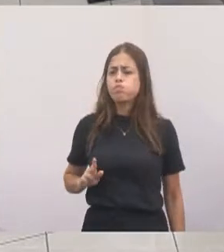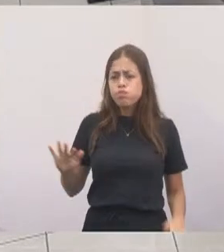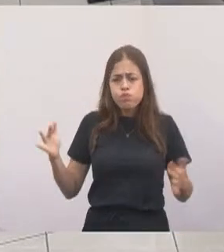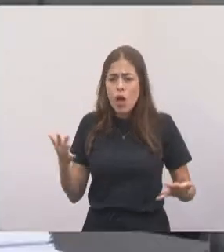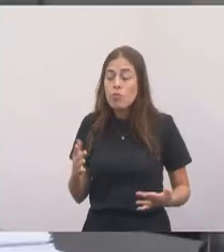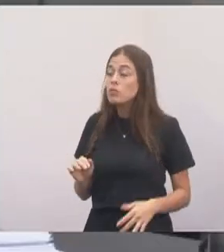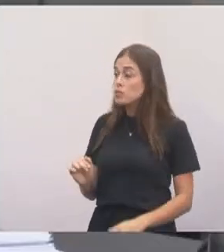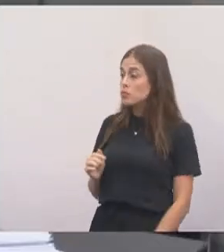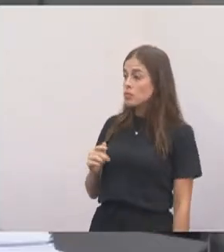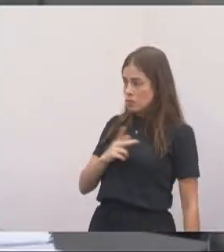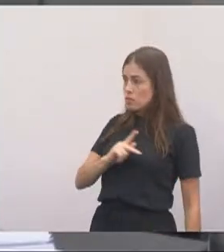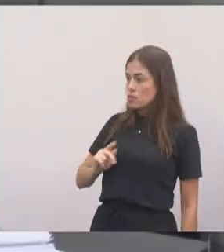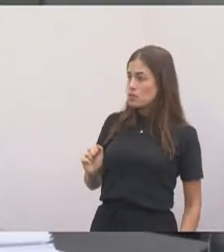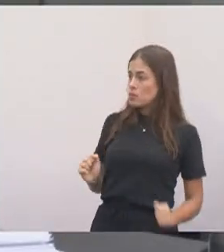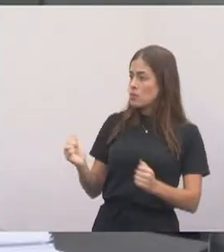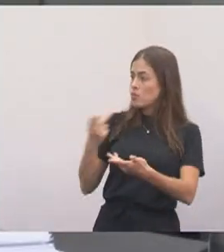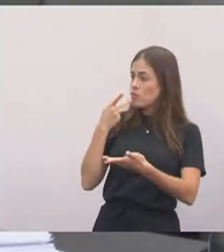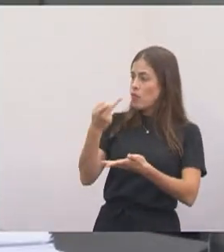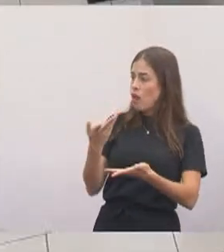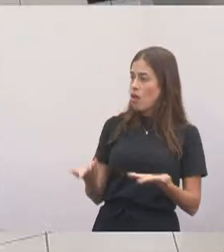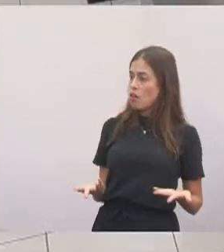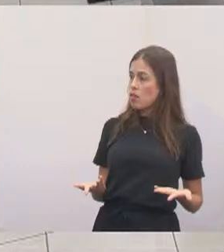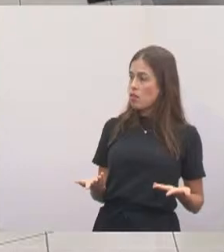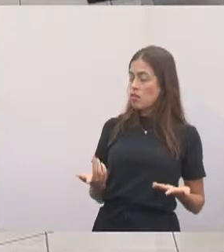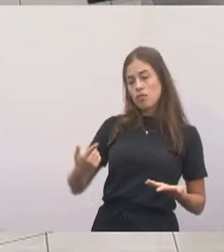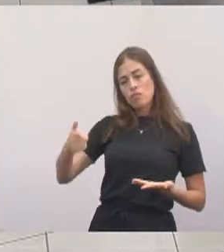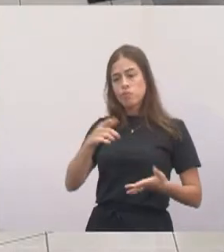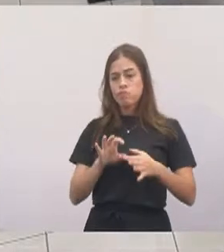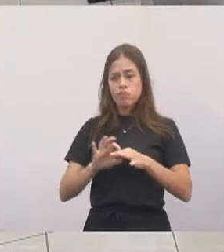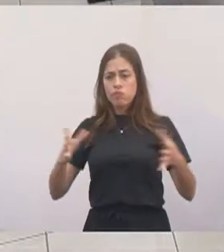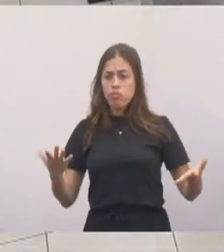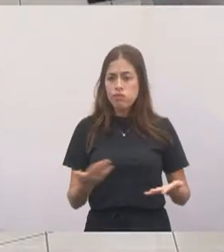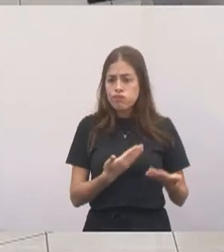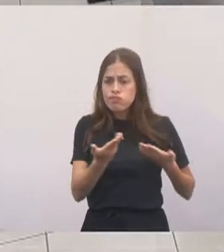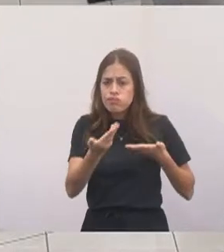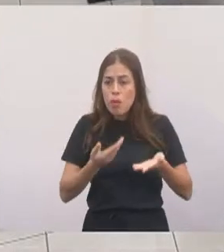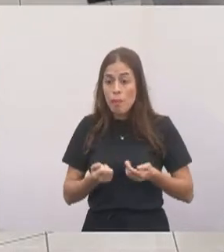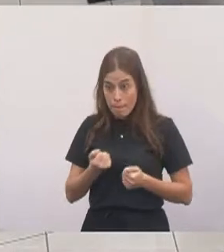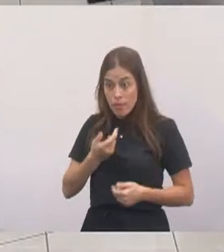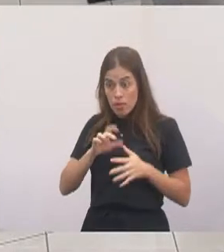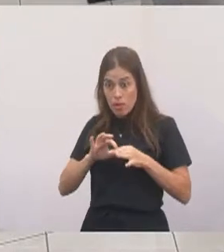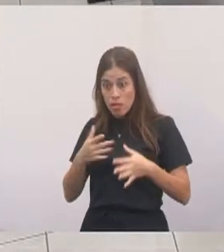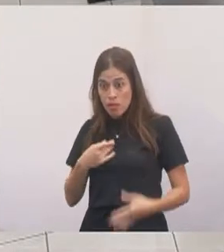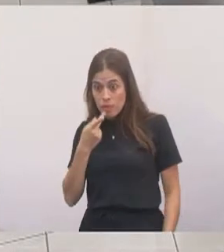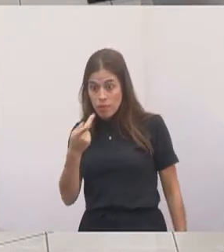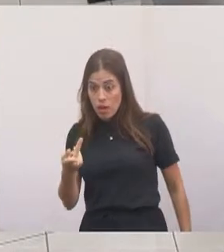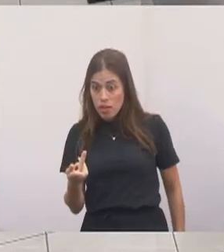presidente. O senhor pode garantir minha fala? Vocês estão sendo arbitrários. O senhor pode garantir, senhor presidente?